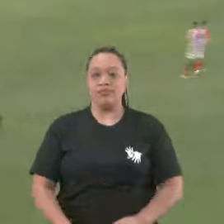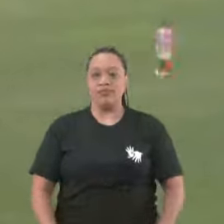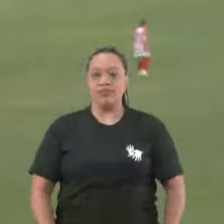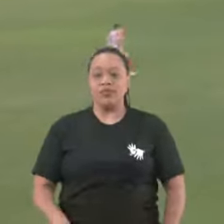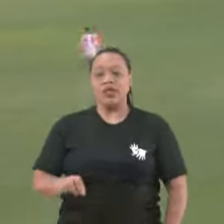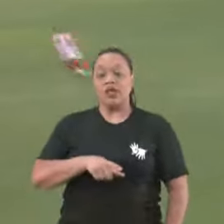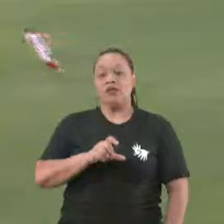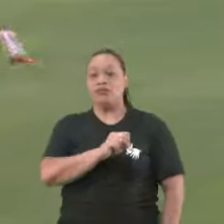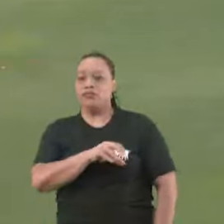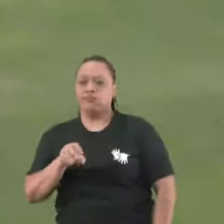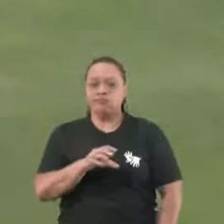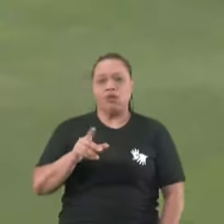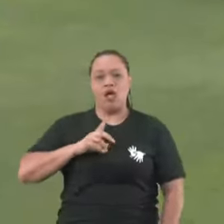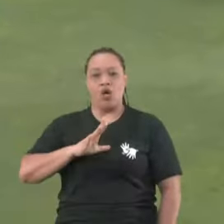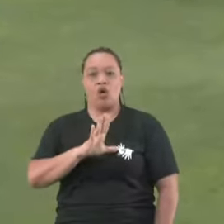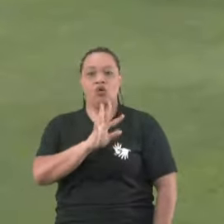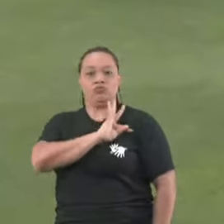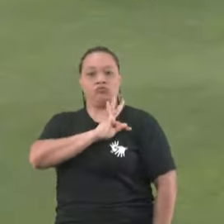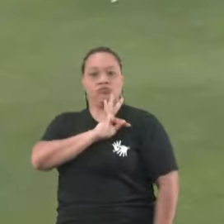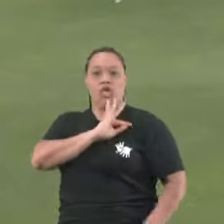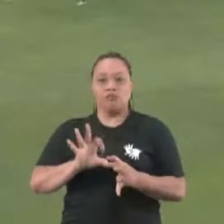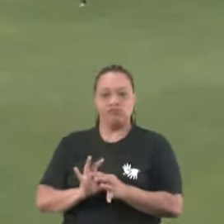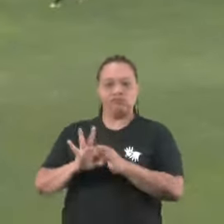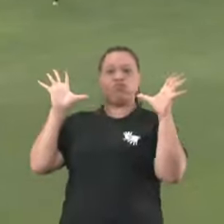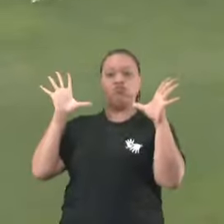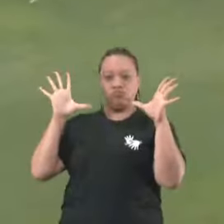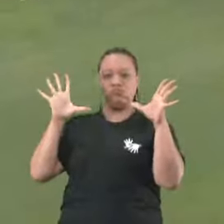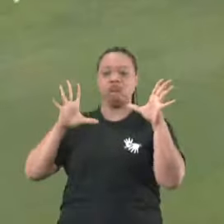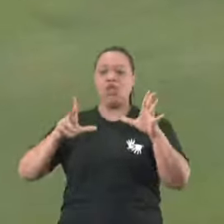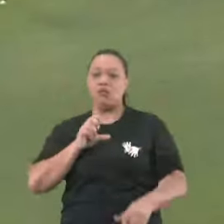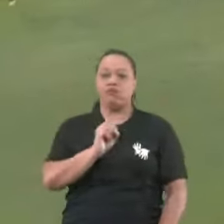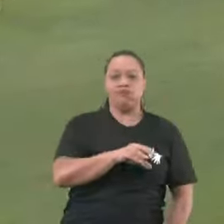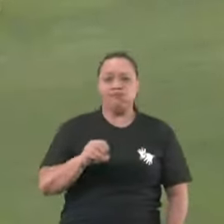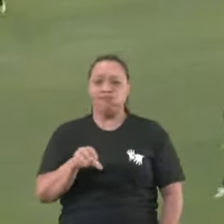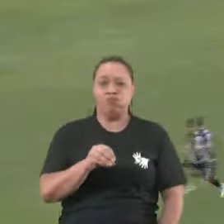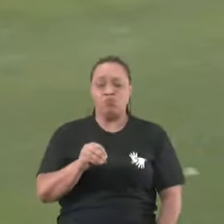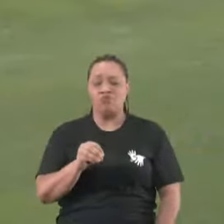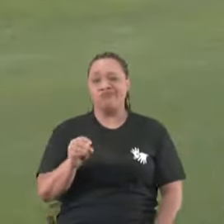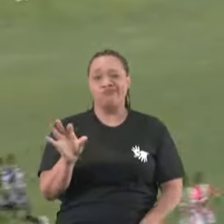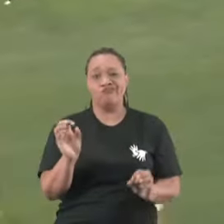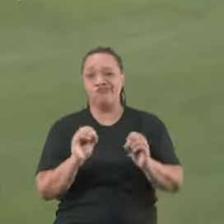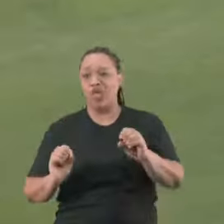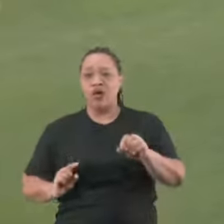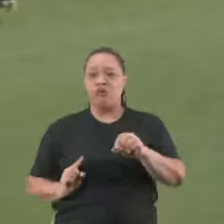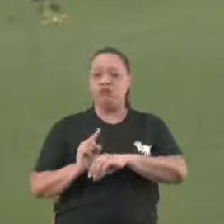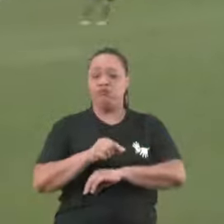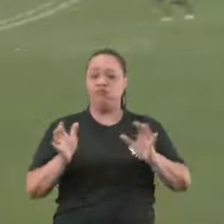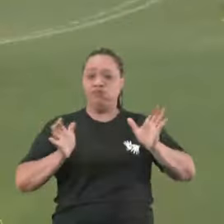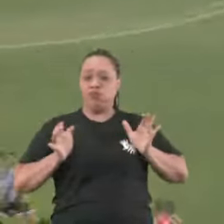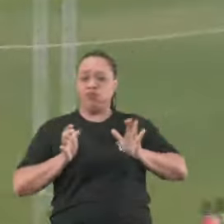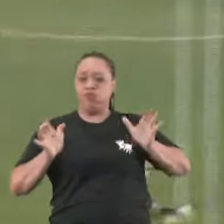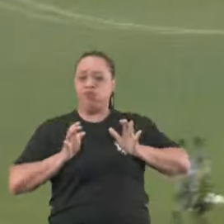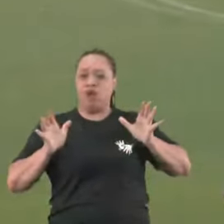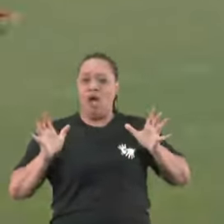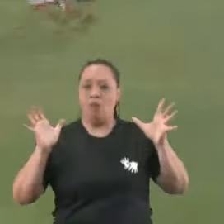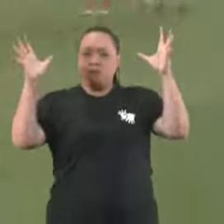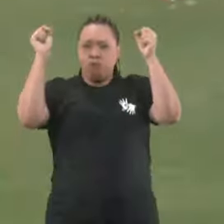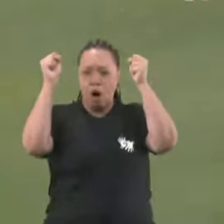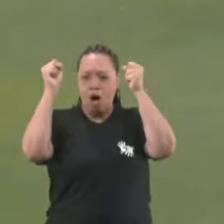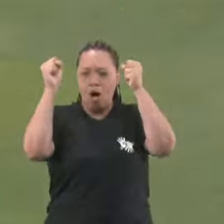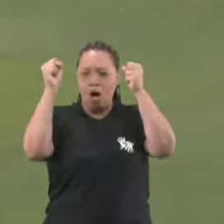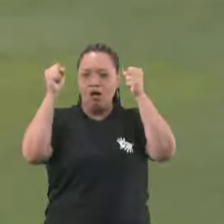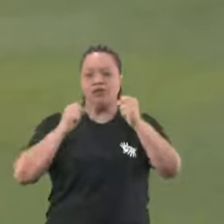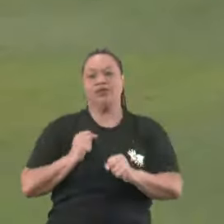Wagner Magalhães autoriza, muita produção para nada, né? Bola nas mãos do Matheus Albino. Campeonato